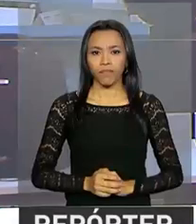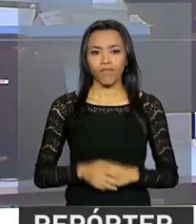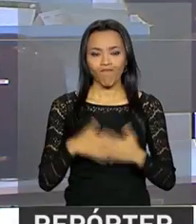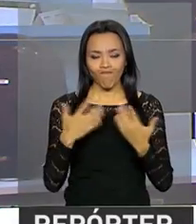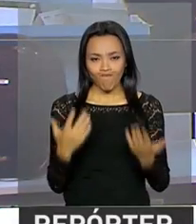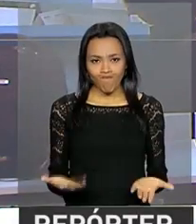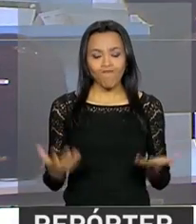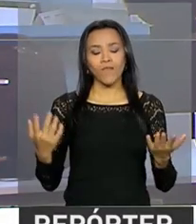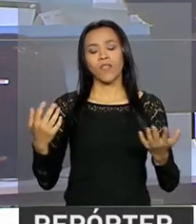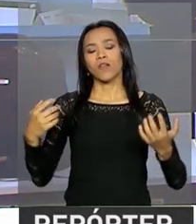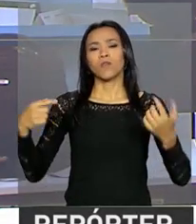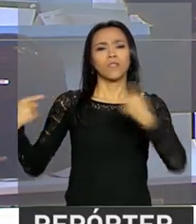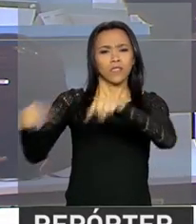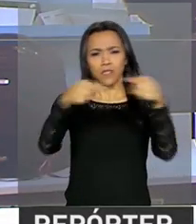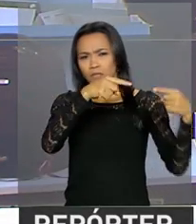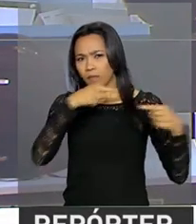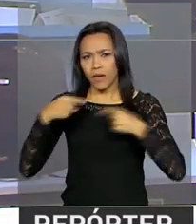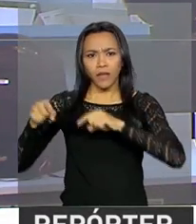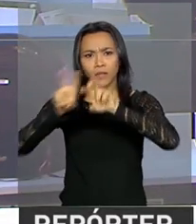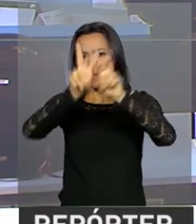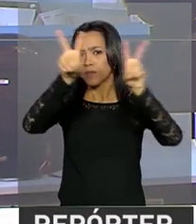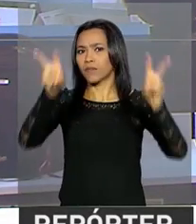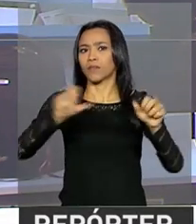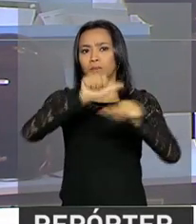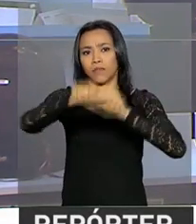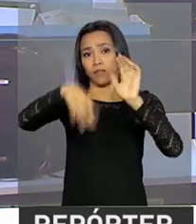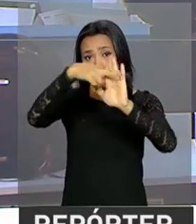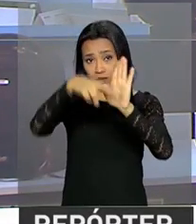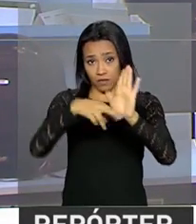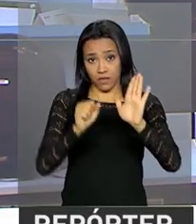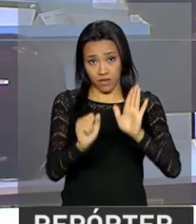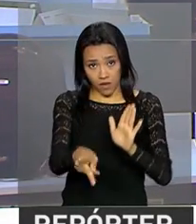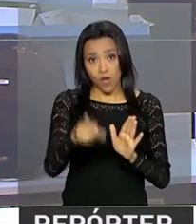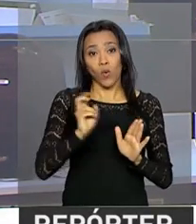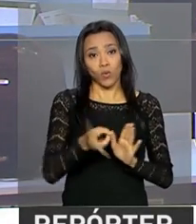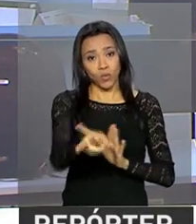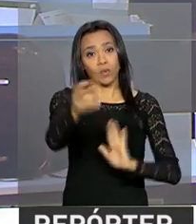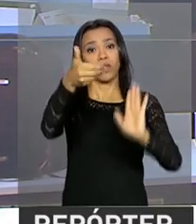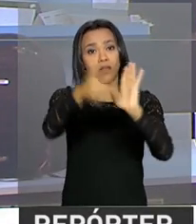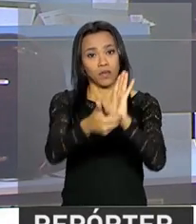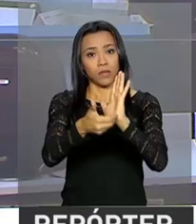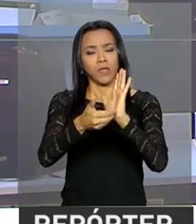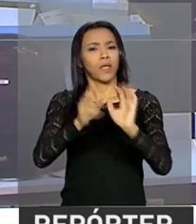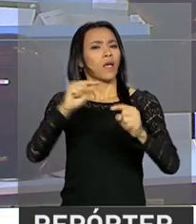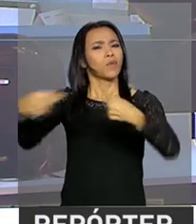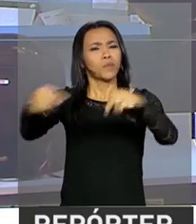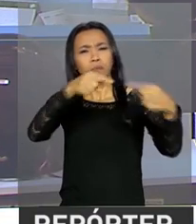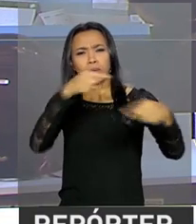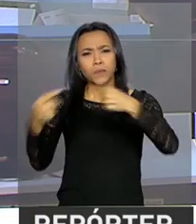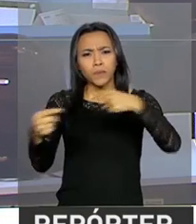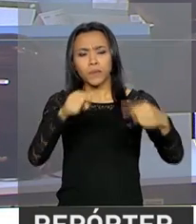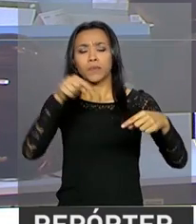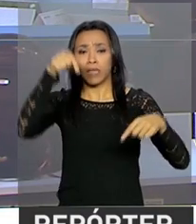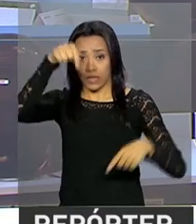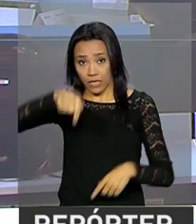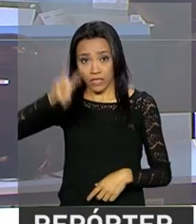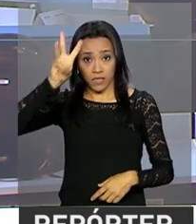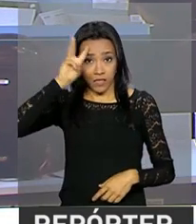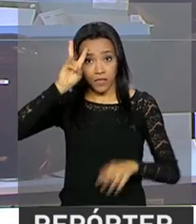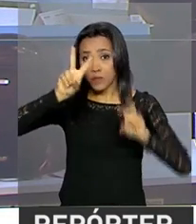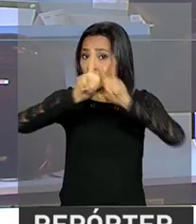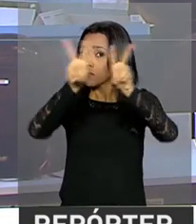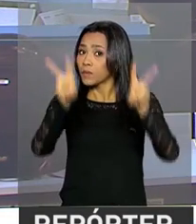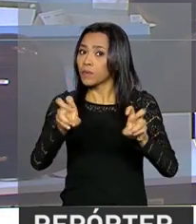Os debates sobre a reforma da Previdência continuam na Câmara dos Deputados. A discussão desta terça-feira foi